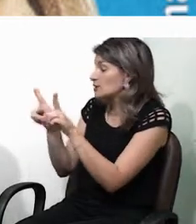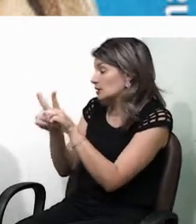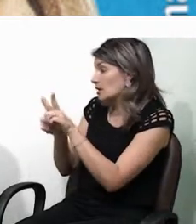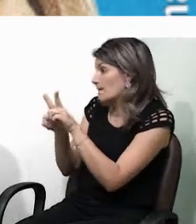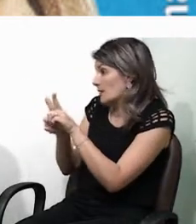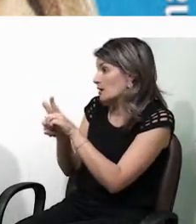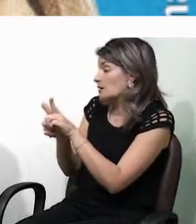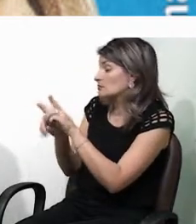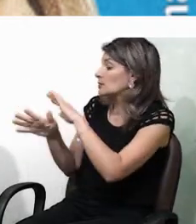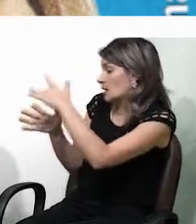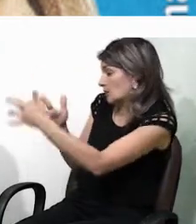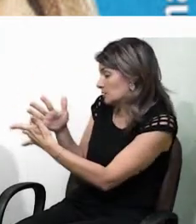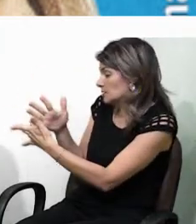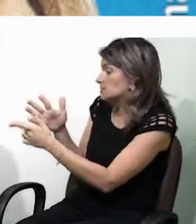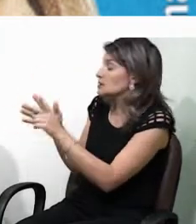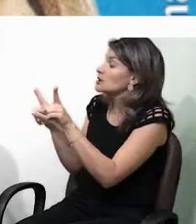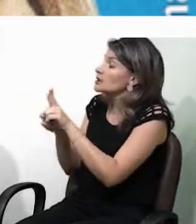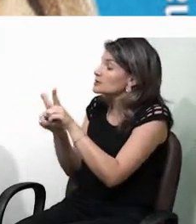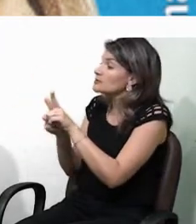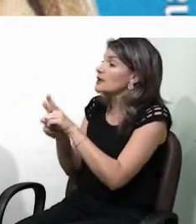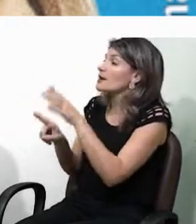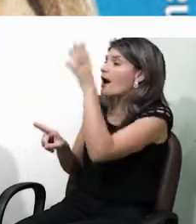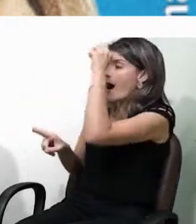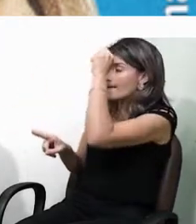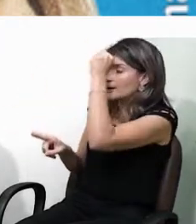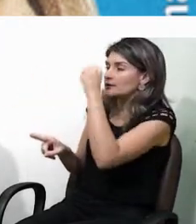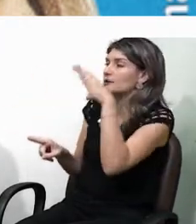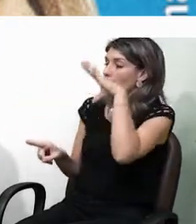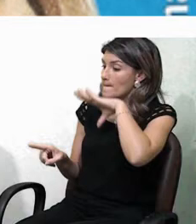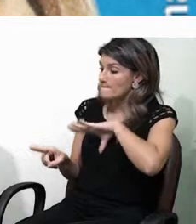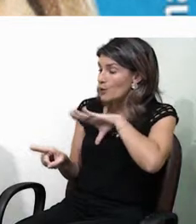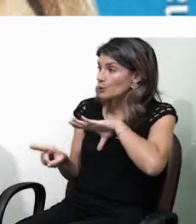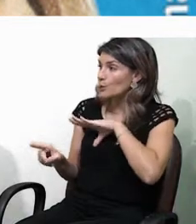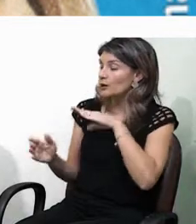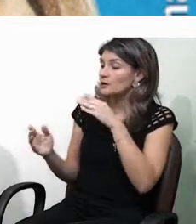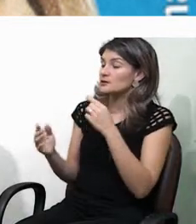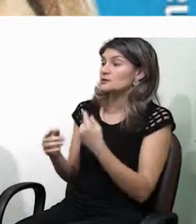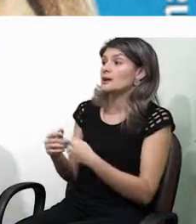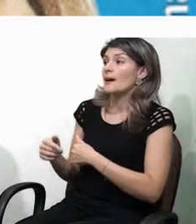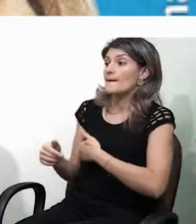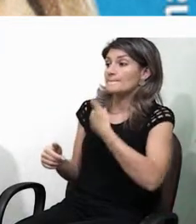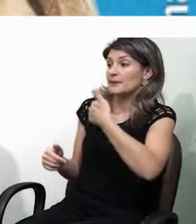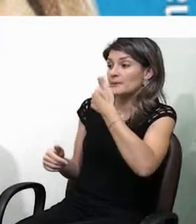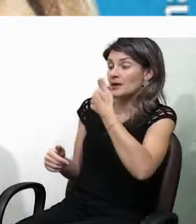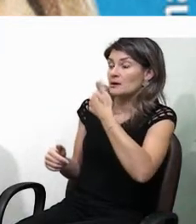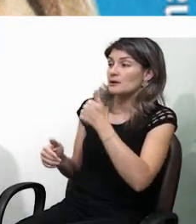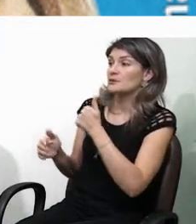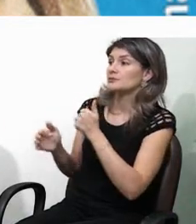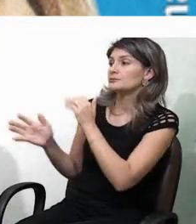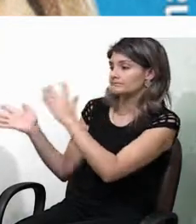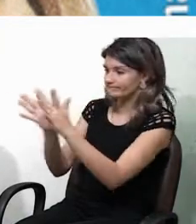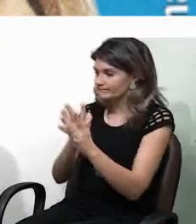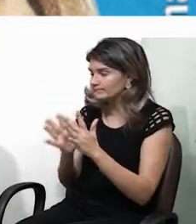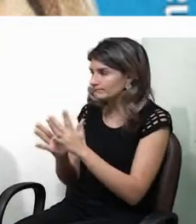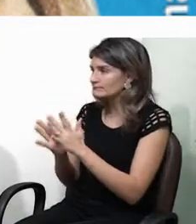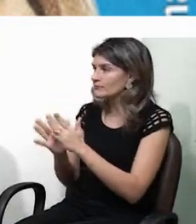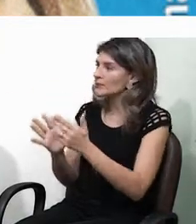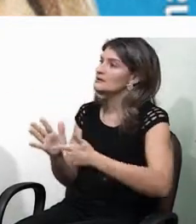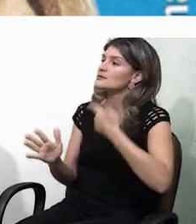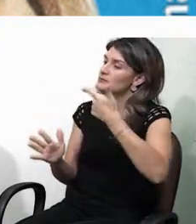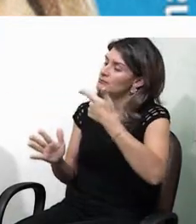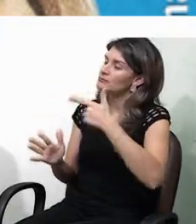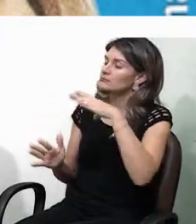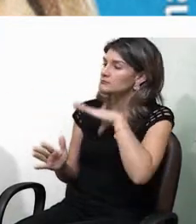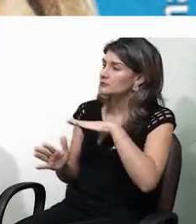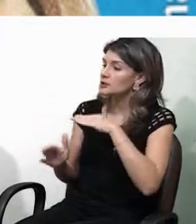portuguesa escrita, né, para assim eles conseguirem se desenvolver profissionalmente, né, na escola ou